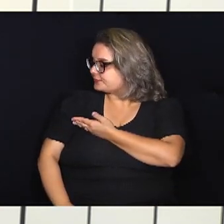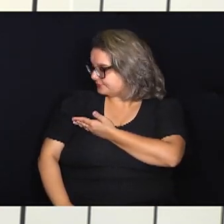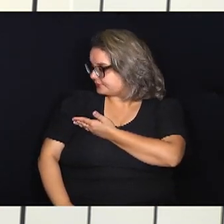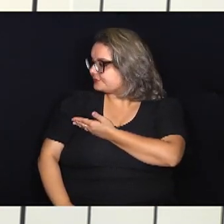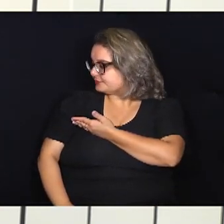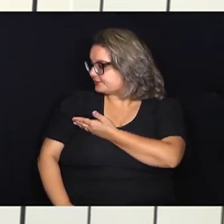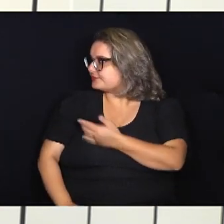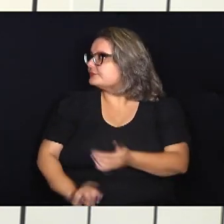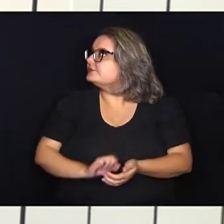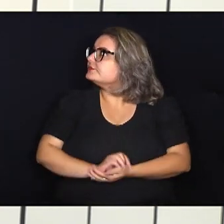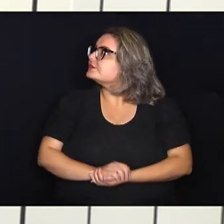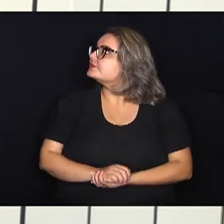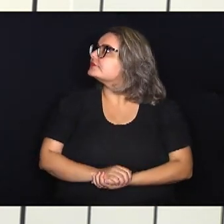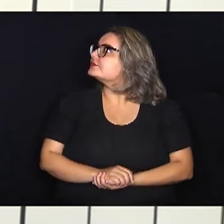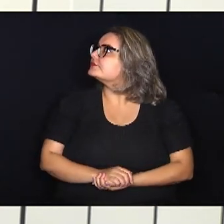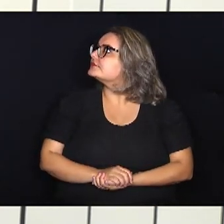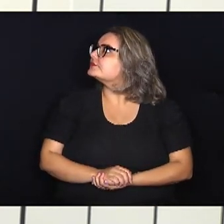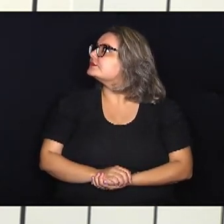www.campinas.sp.leg.br.